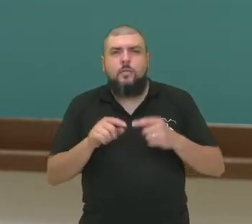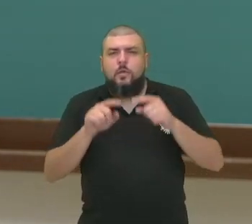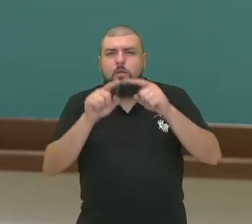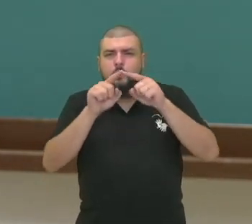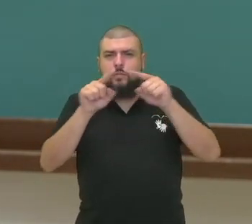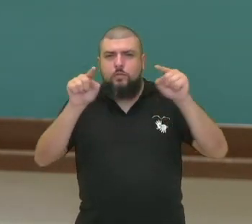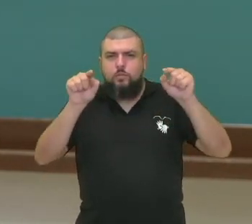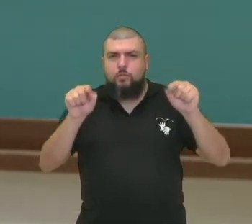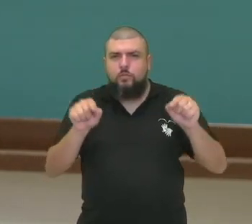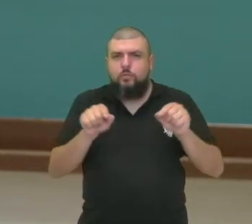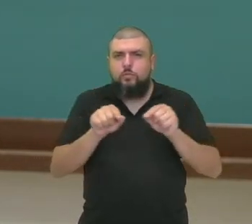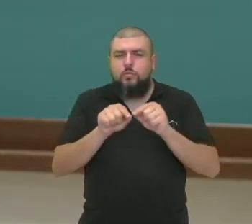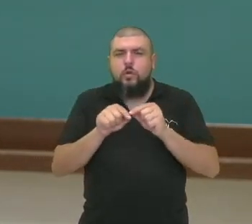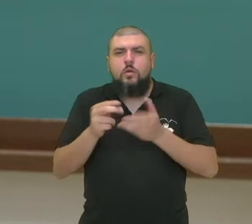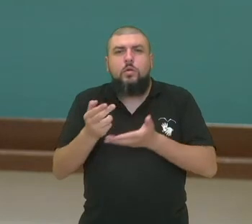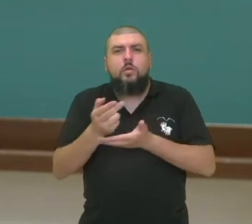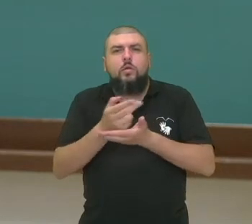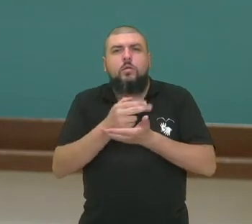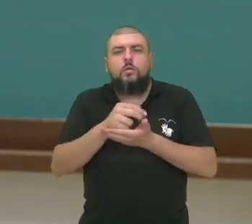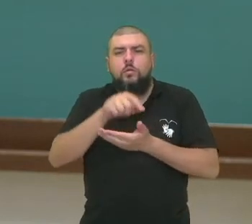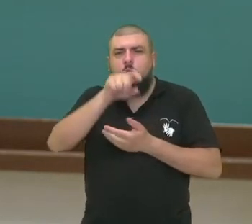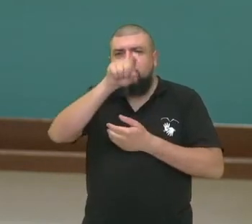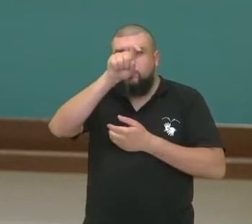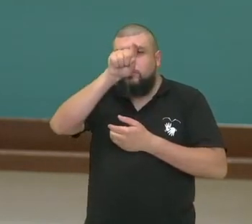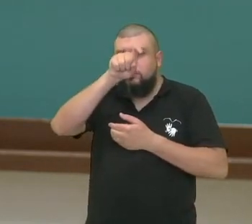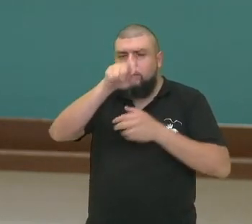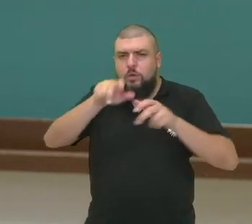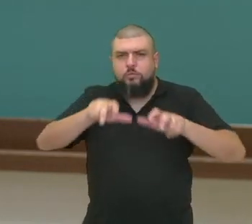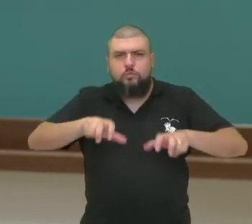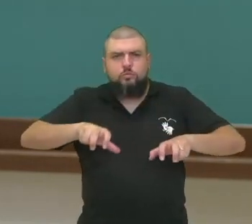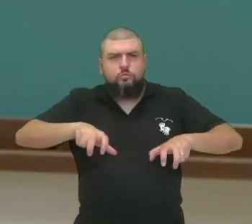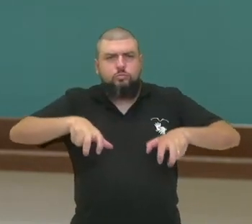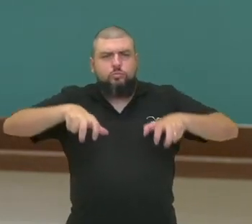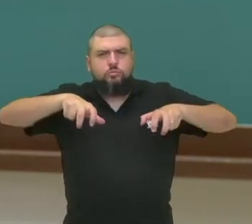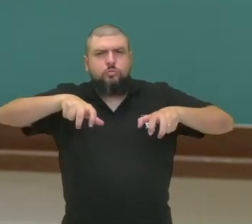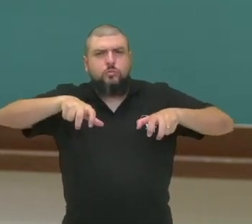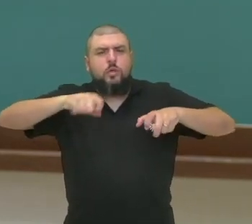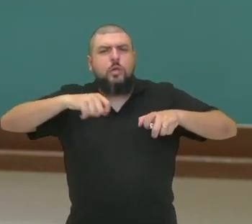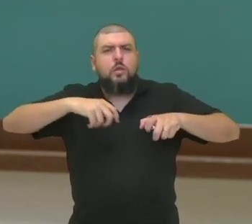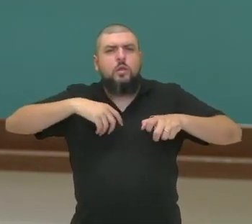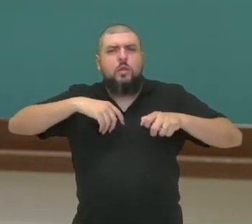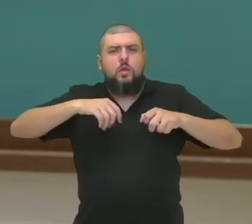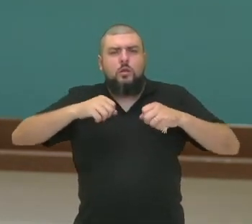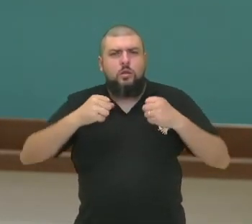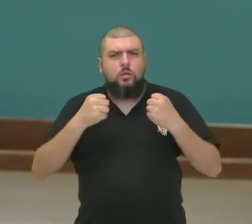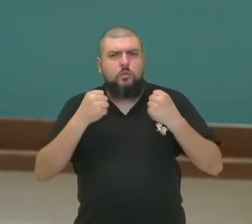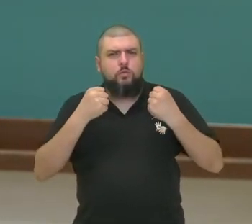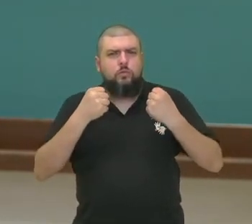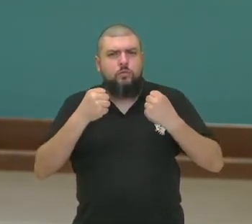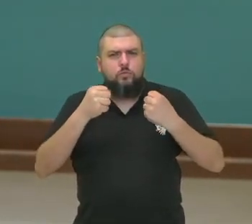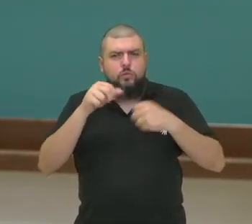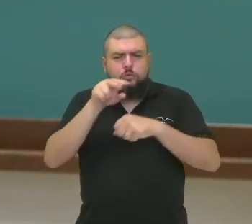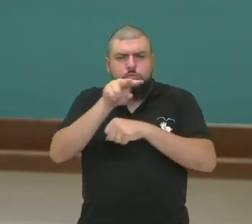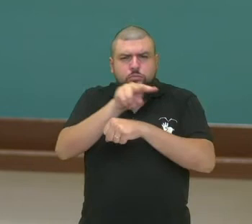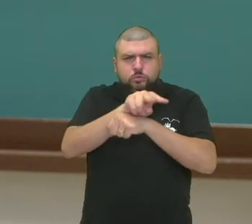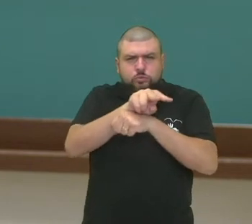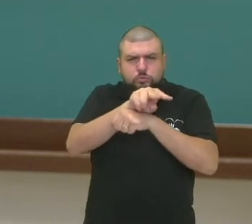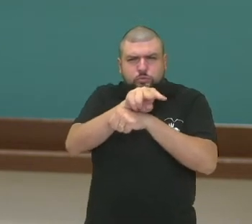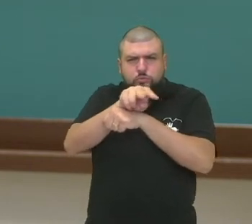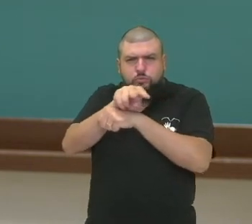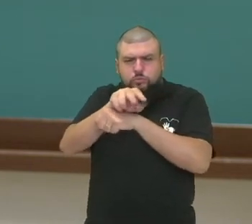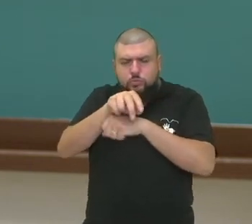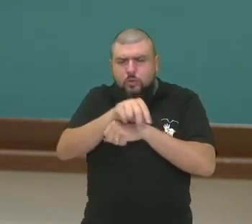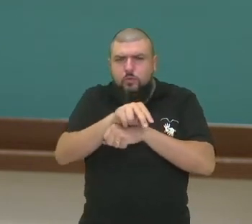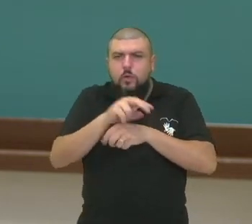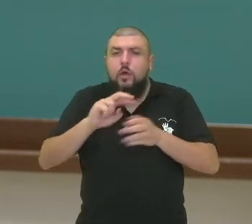da arpia, essa ave de rapina grandiosa, imponente, que observa tudo de cima. Ela